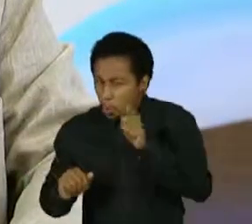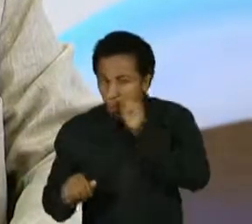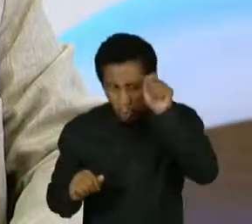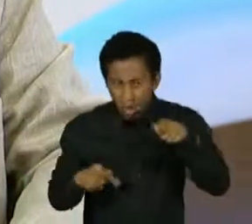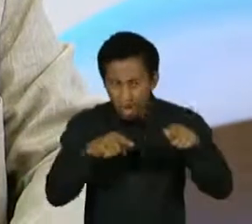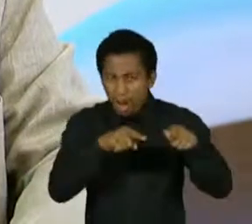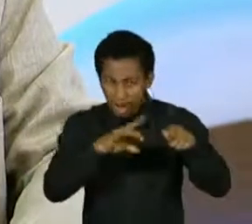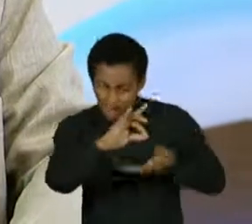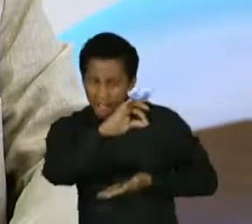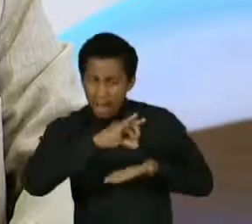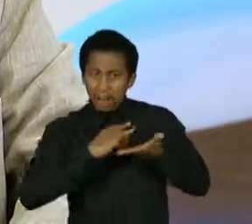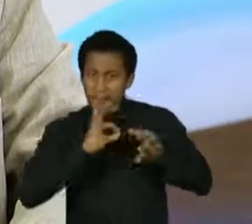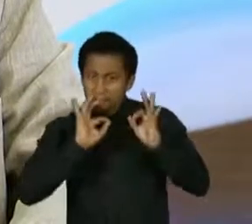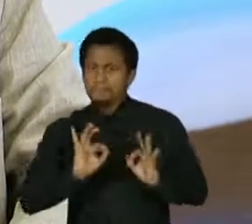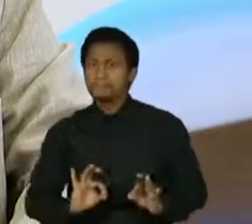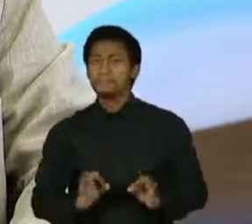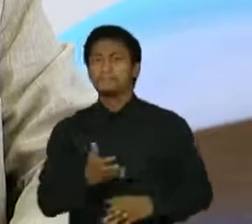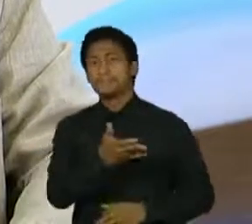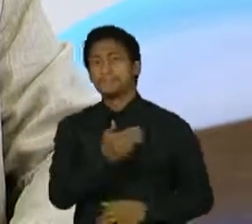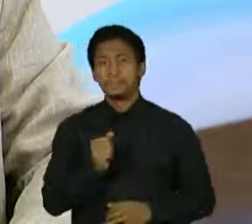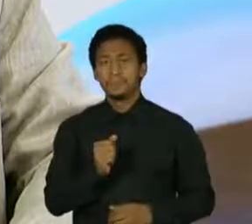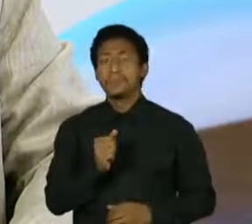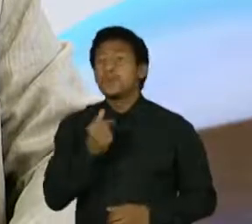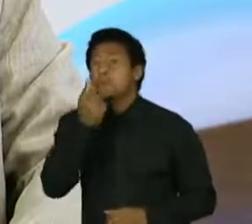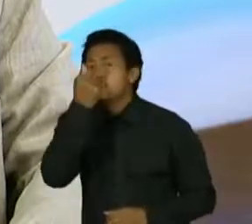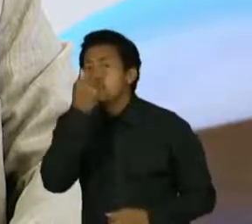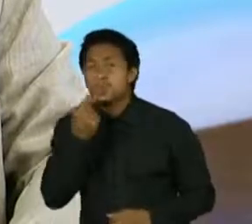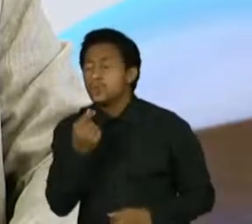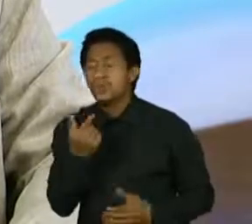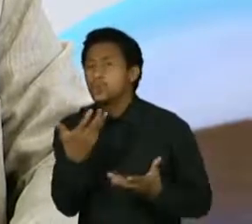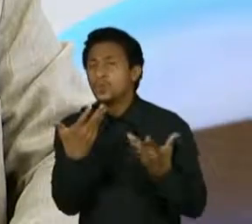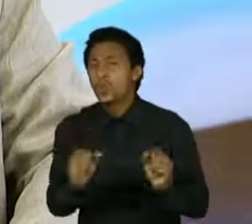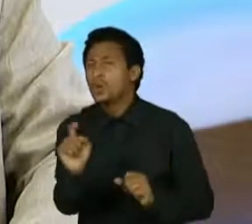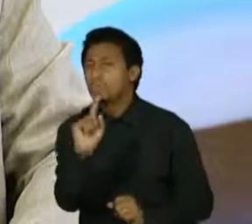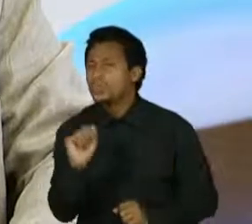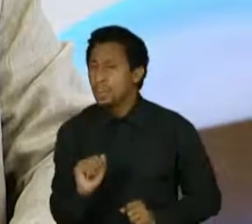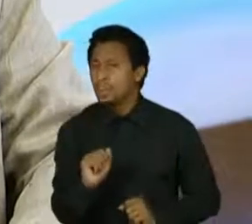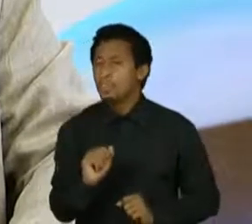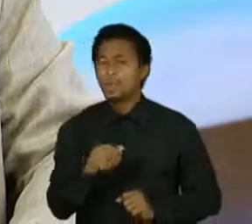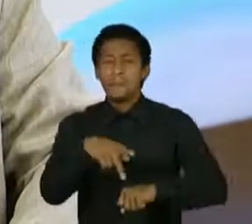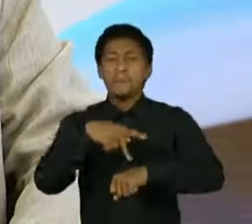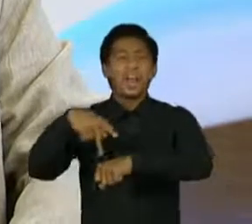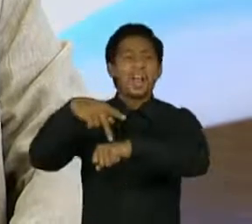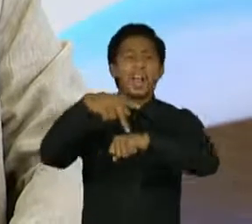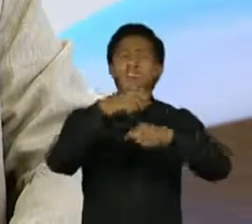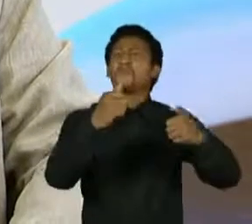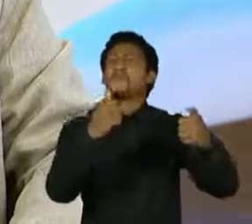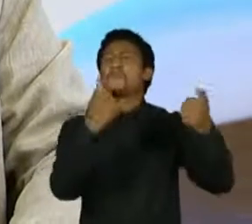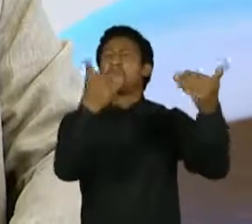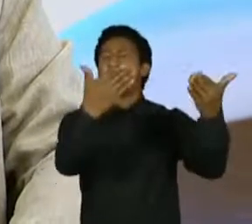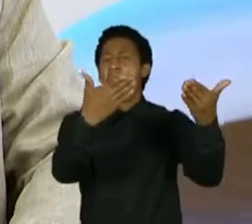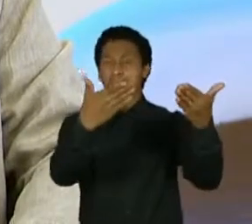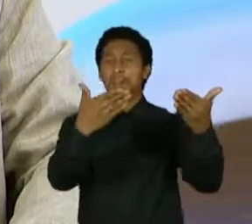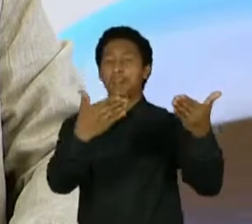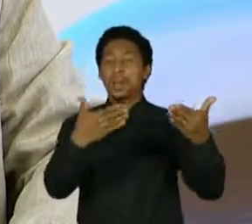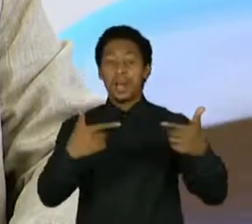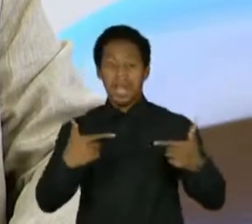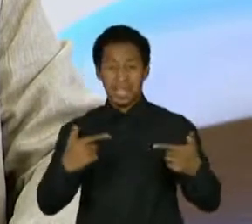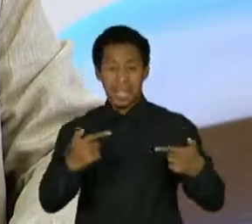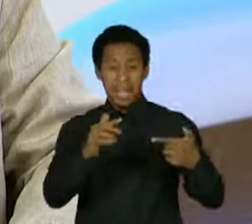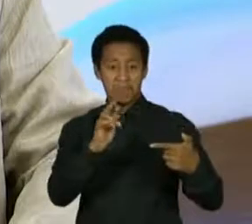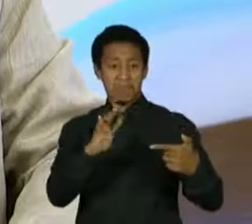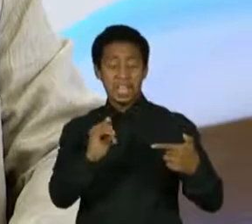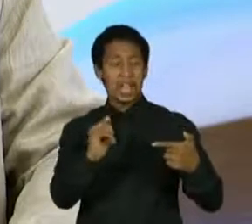o que se trata é de que ele não está de acordo com a ordem internacional pós-guerra fria que ela foi